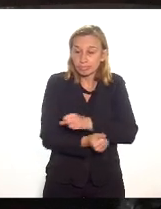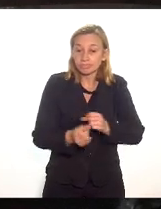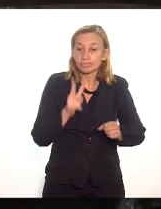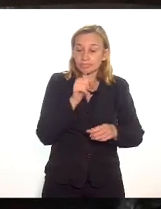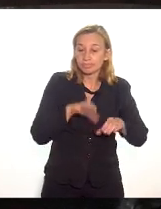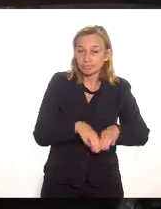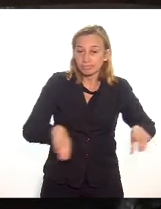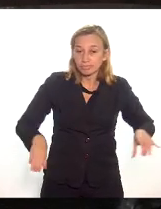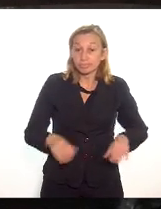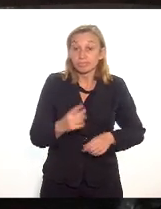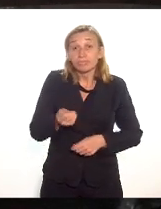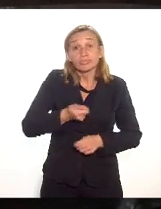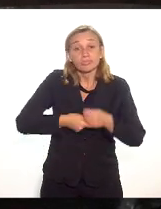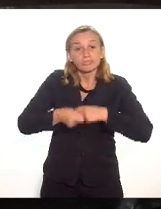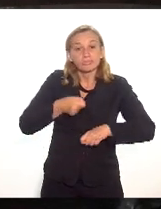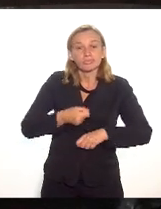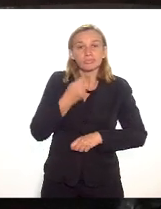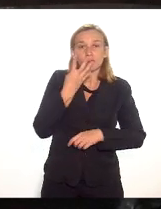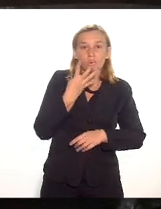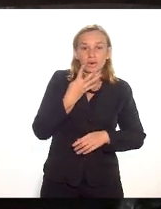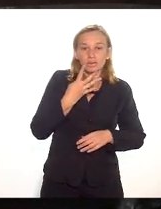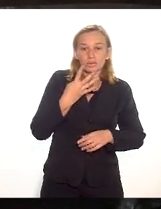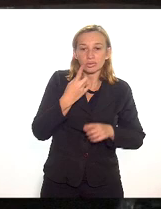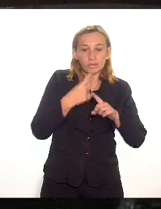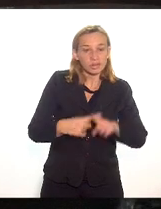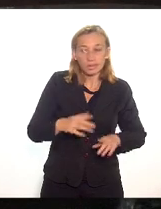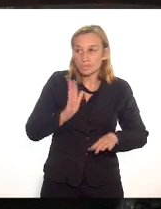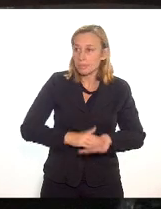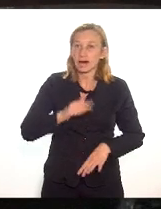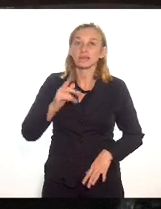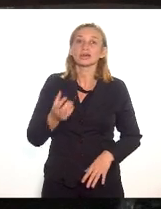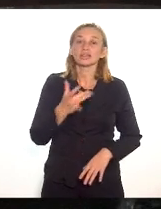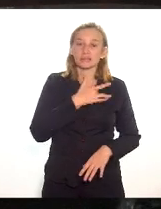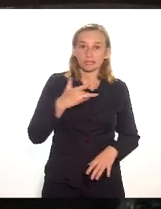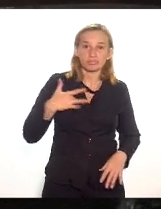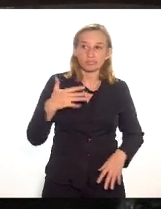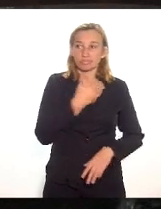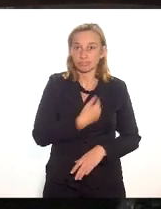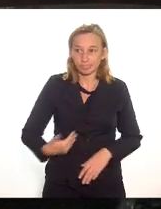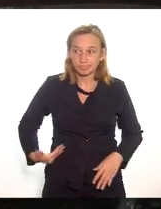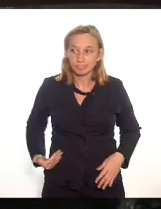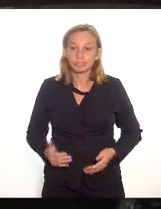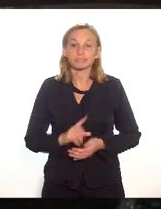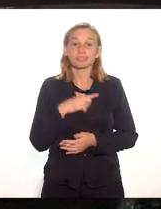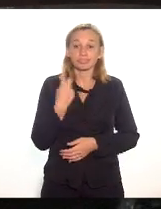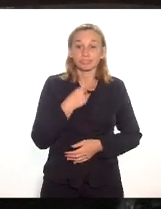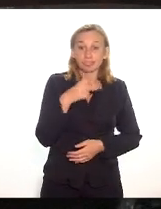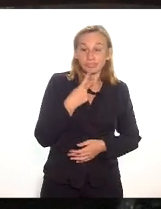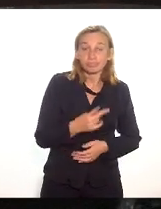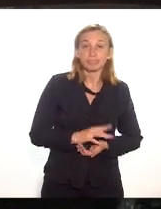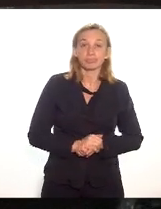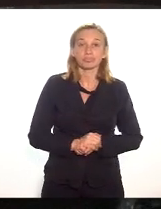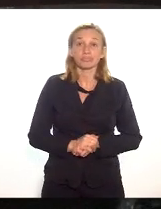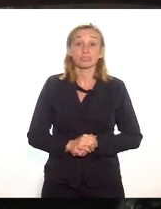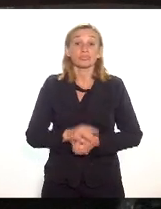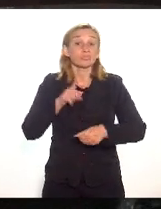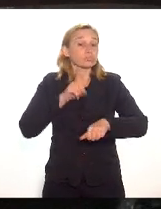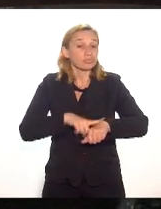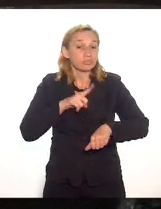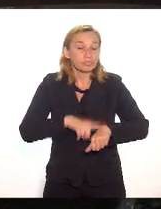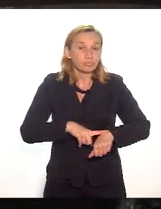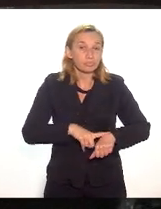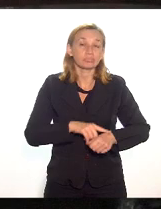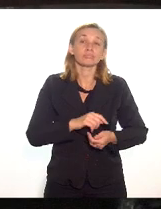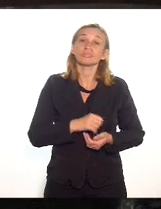gente economiza 4 vezes mais em saúde pública. A gente está falando de um momento